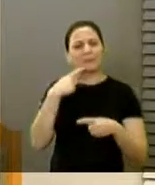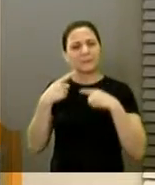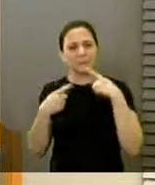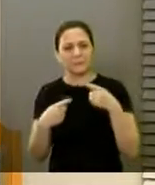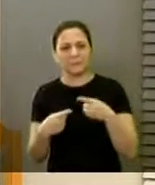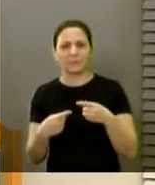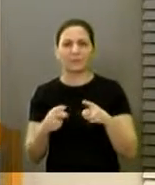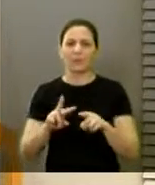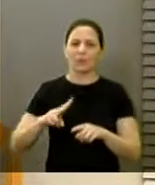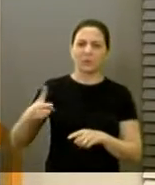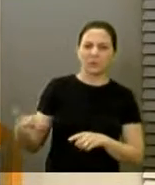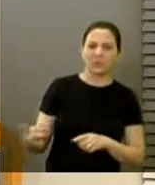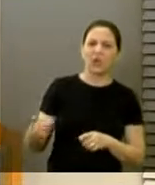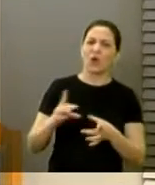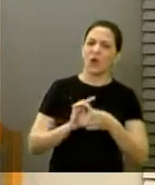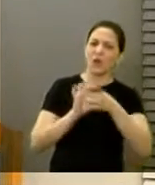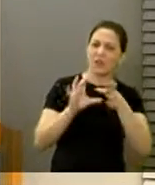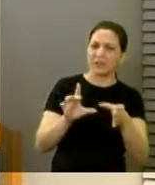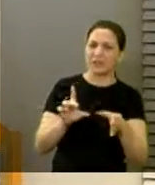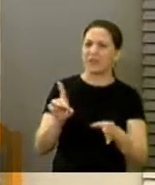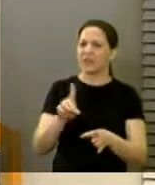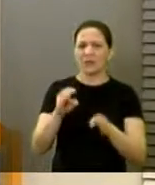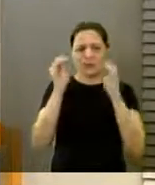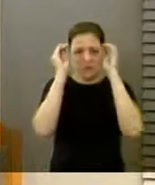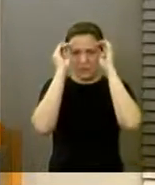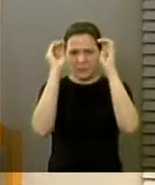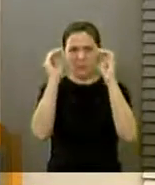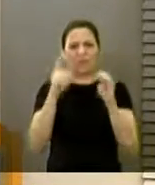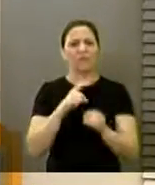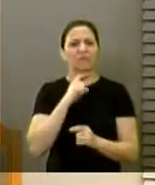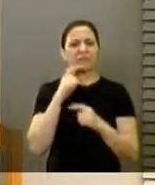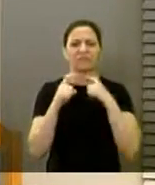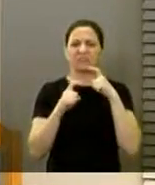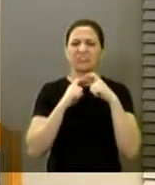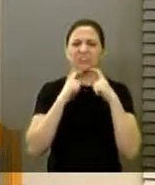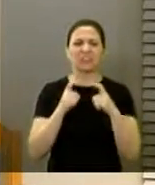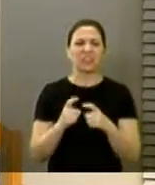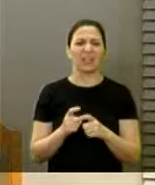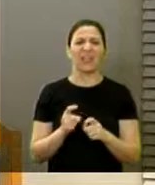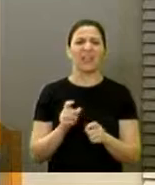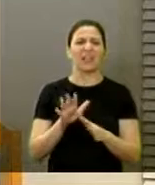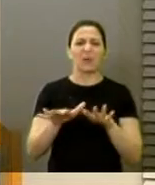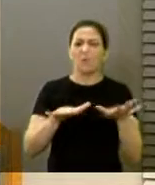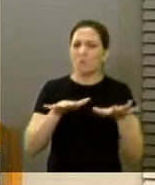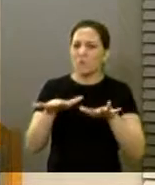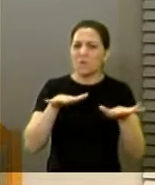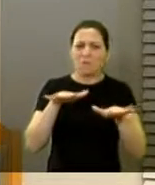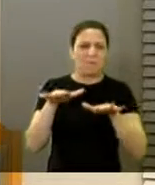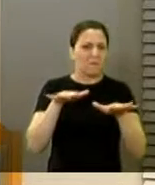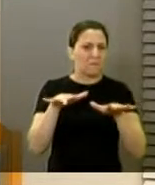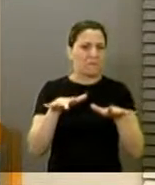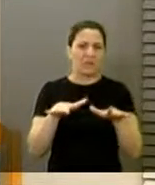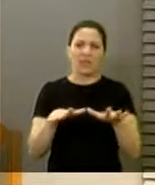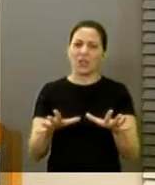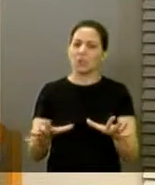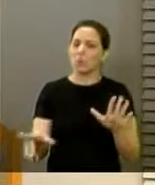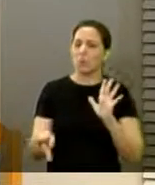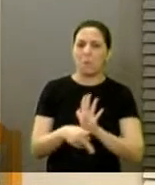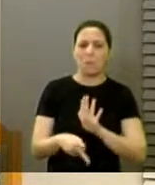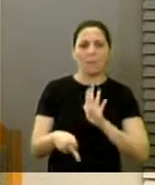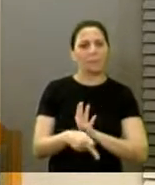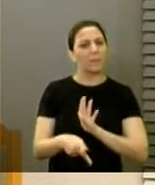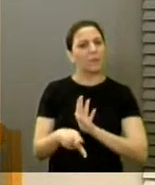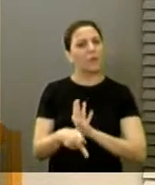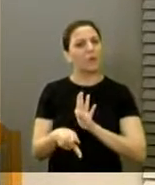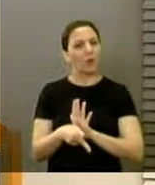na última sessão nós não desrespeitamos ninguém não fiz temos nenhum movimento que não foi legítimo que